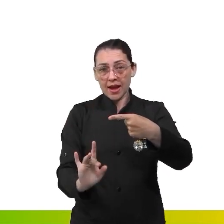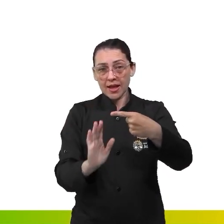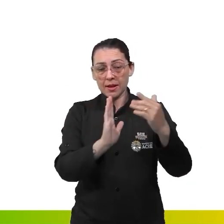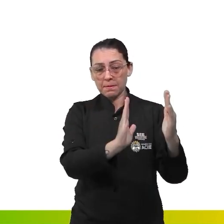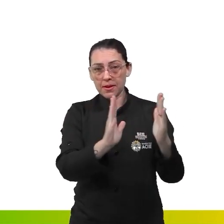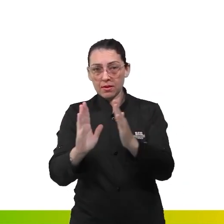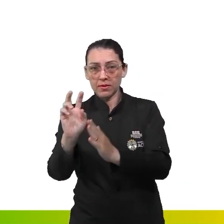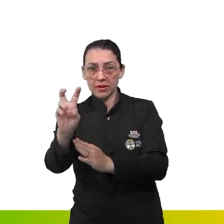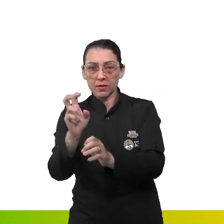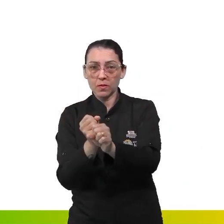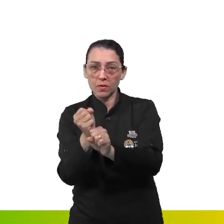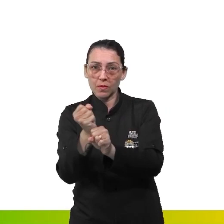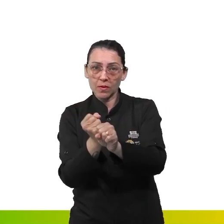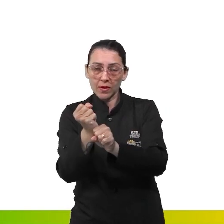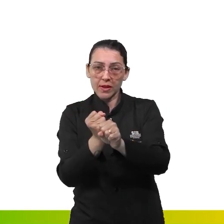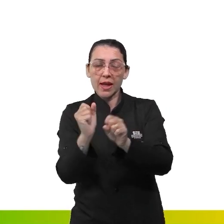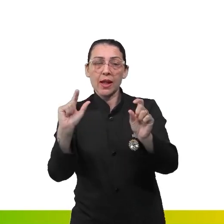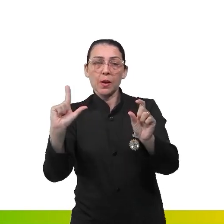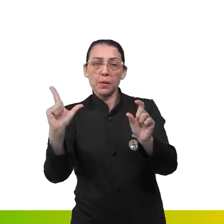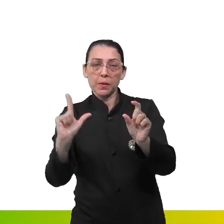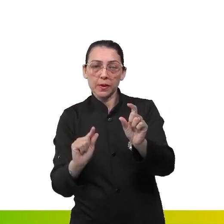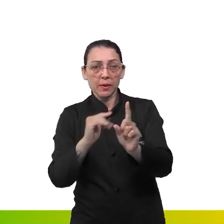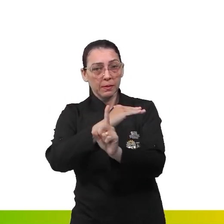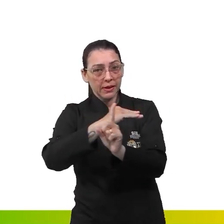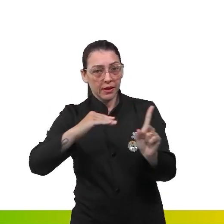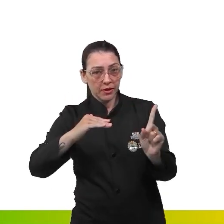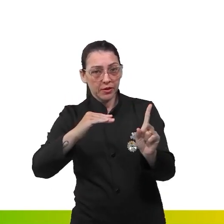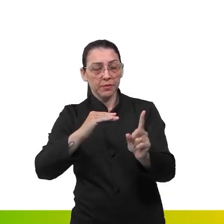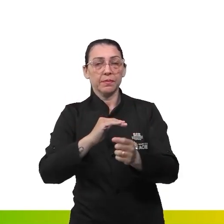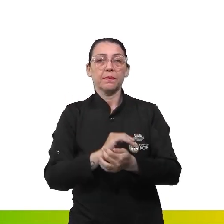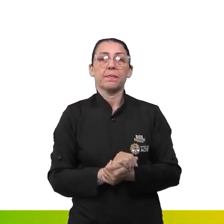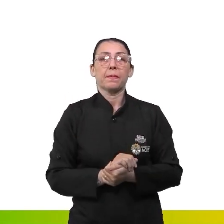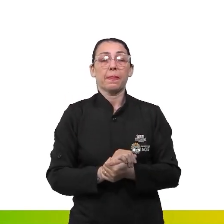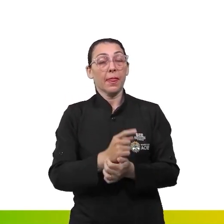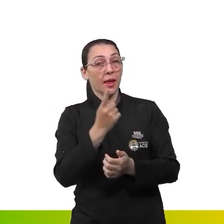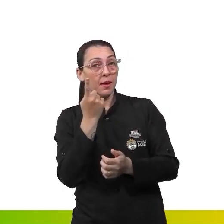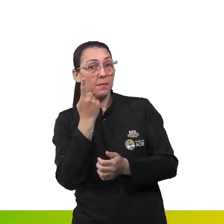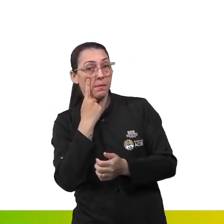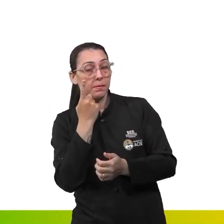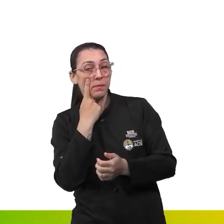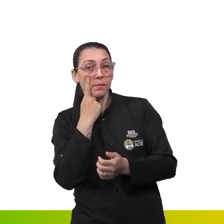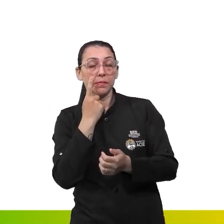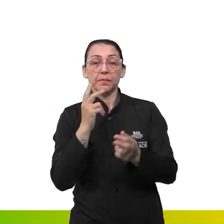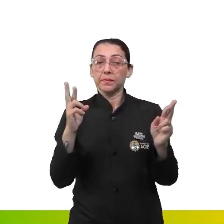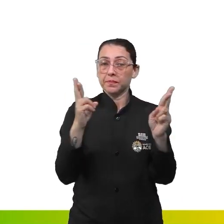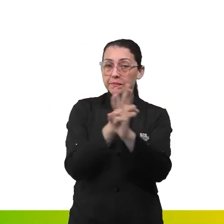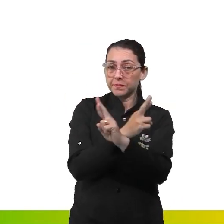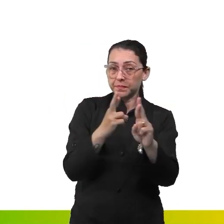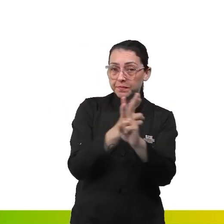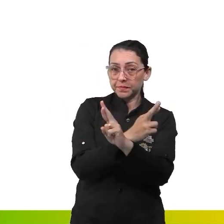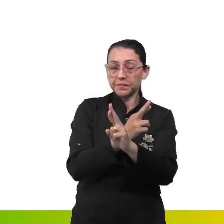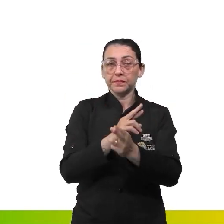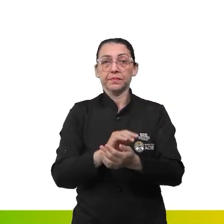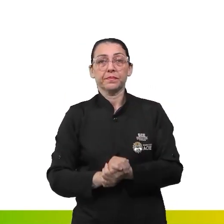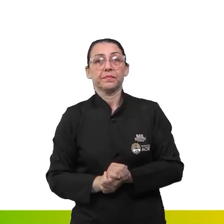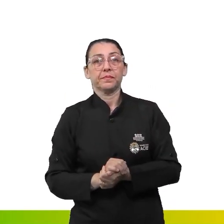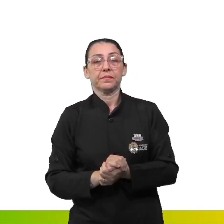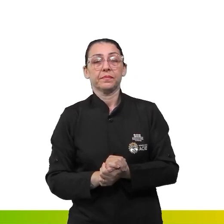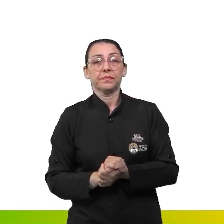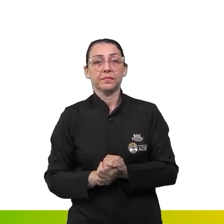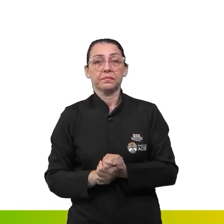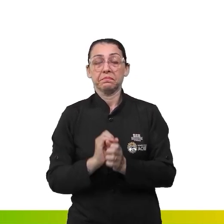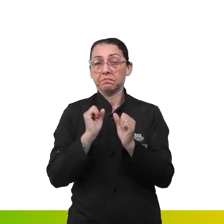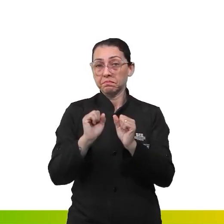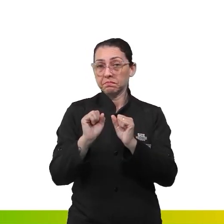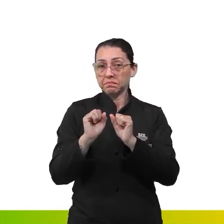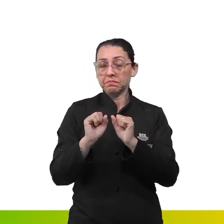5 anos é que ela está se reduzindo à metade. Veja como vai funcionar essa relação. Em outra oportunidade eu posso